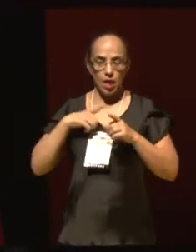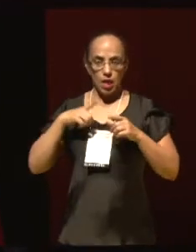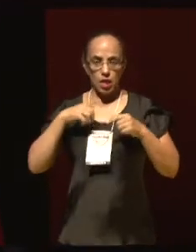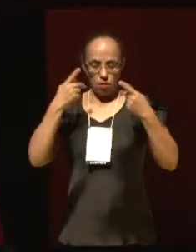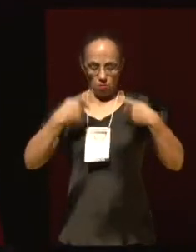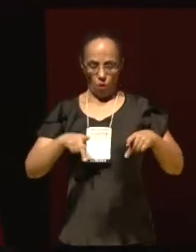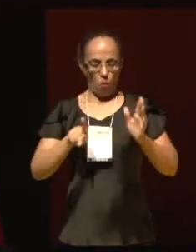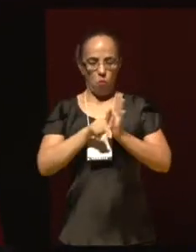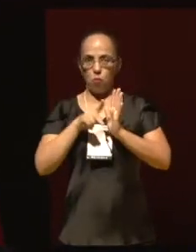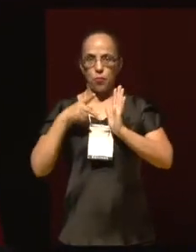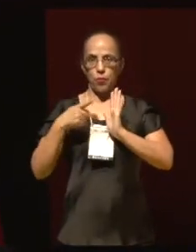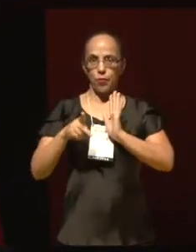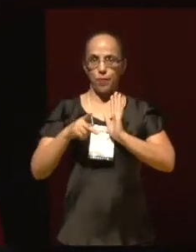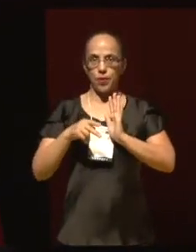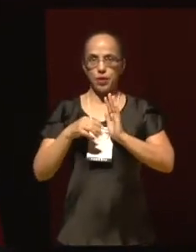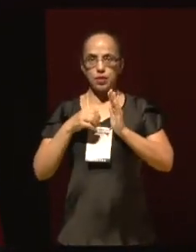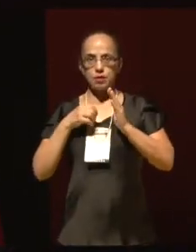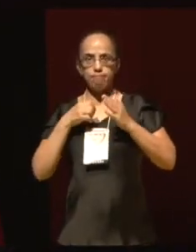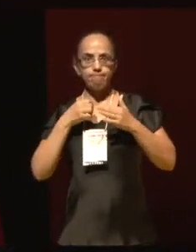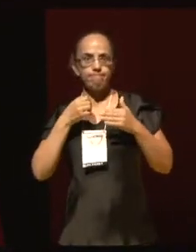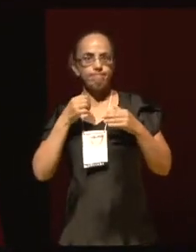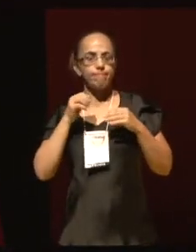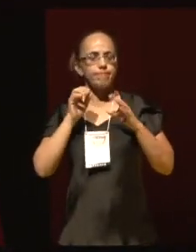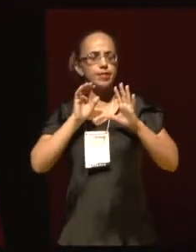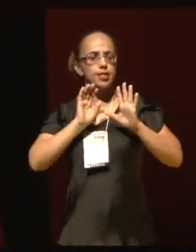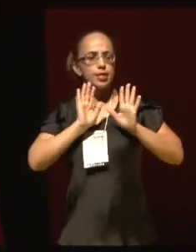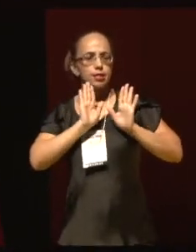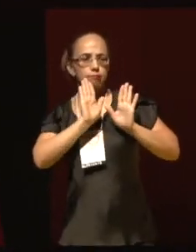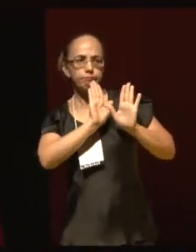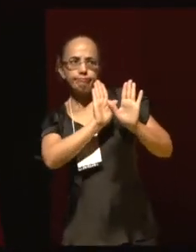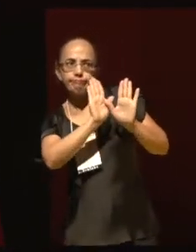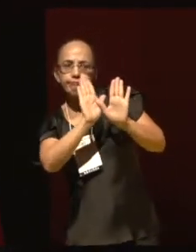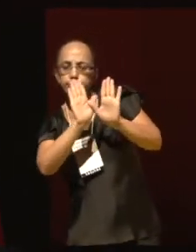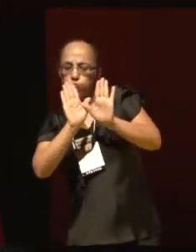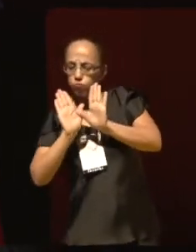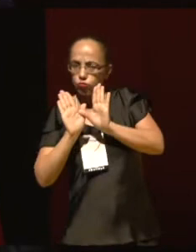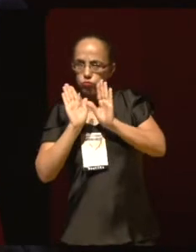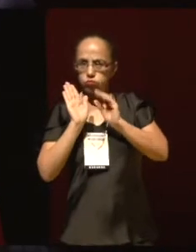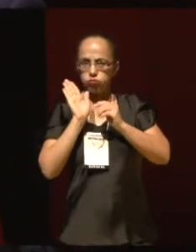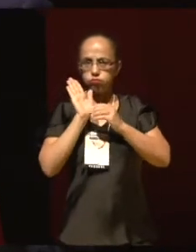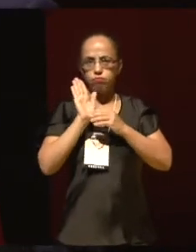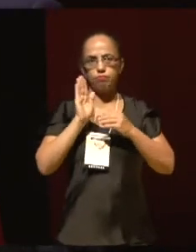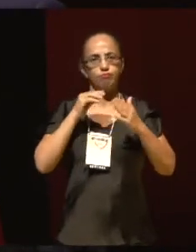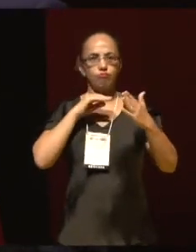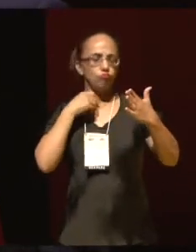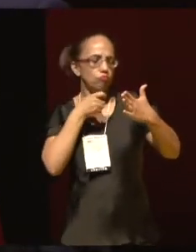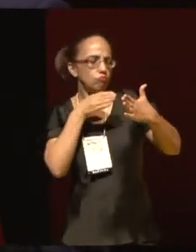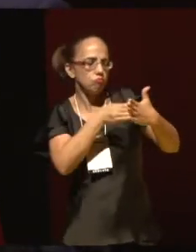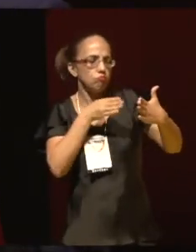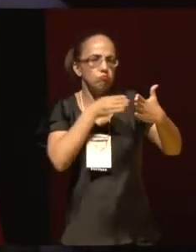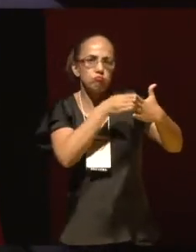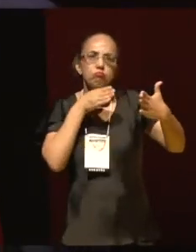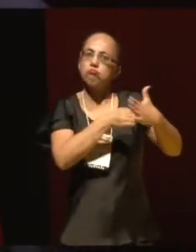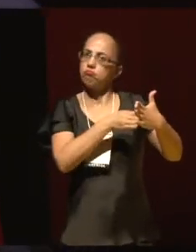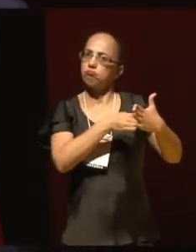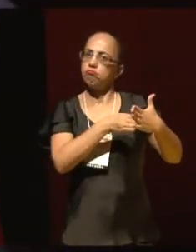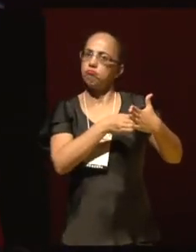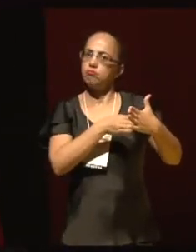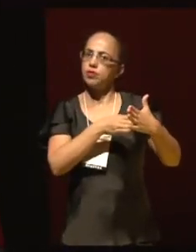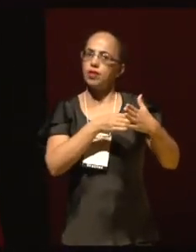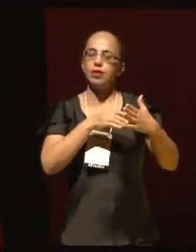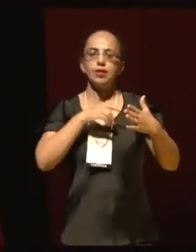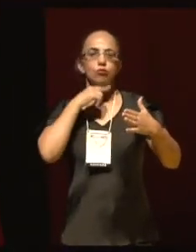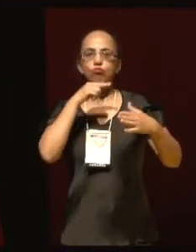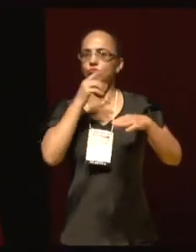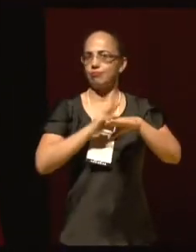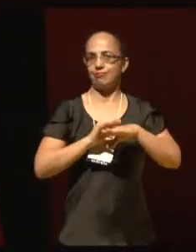Nós temos defesas psicológicas? Isso é muito importante. Muito importante saber se é